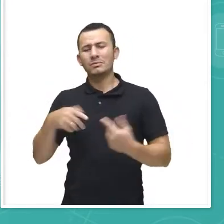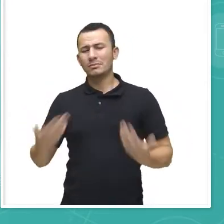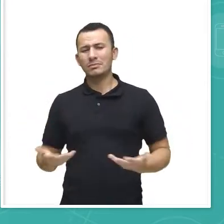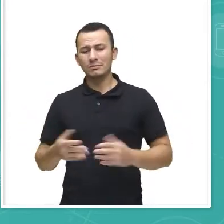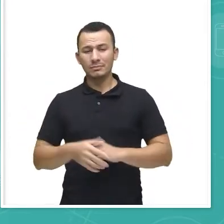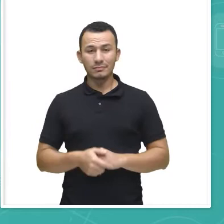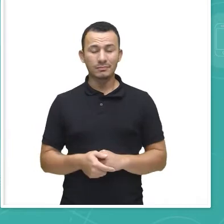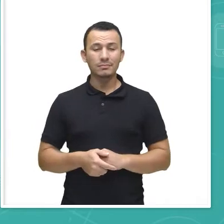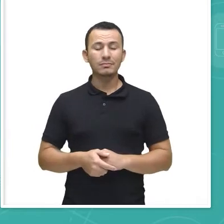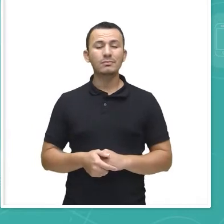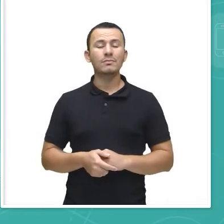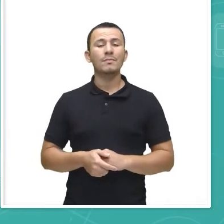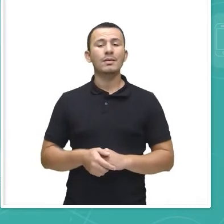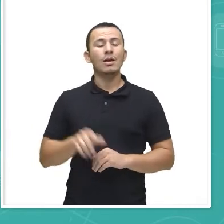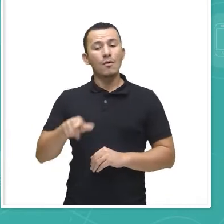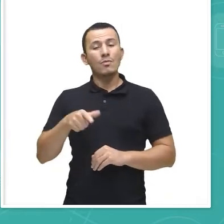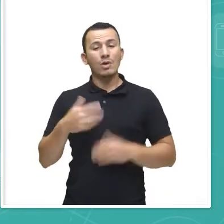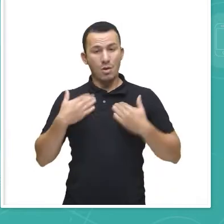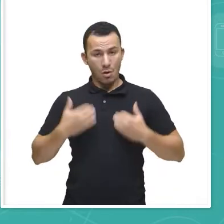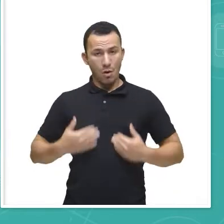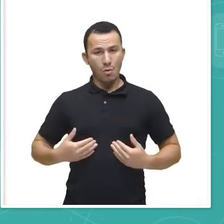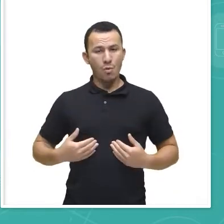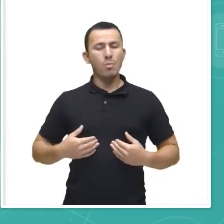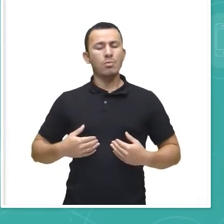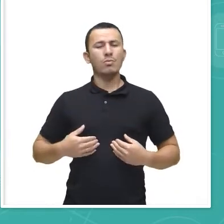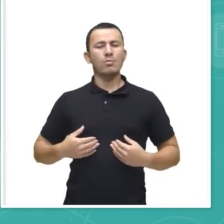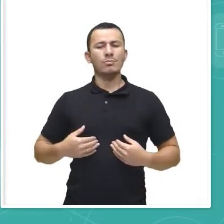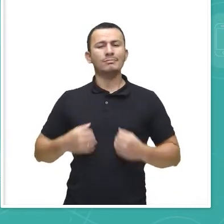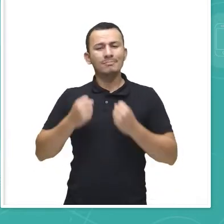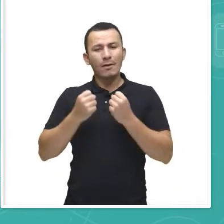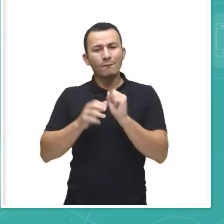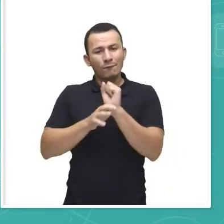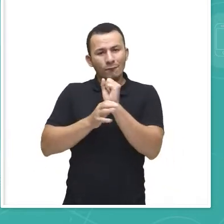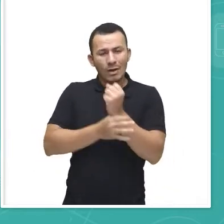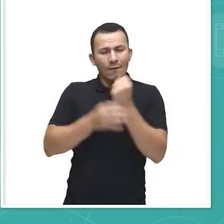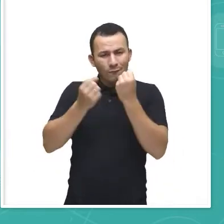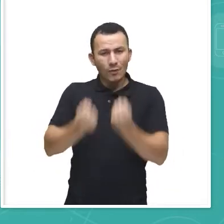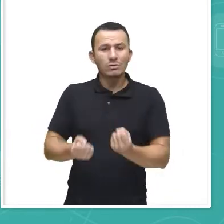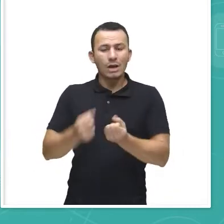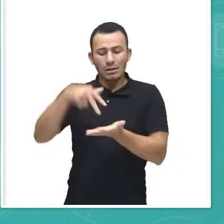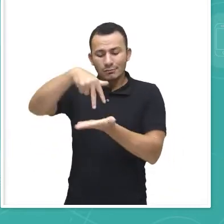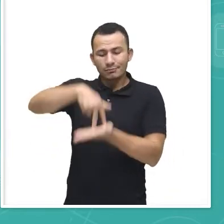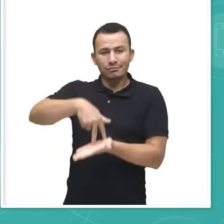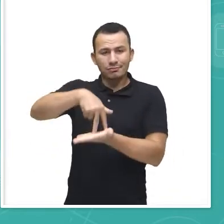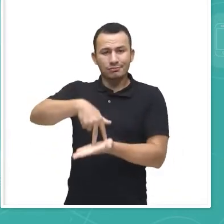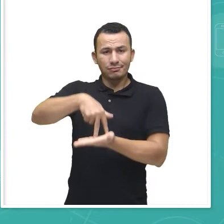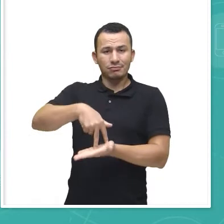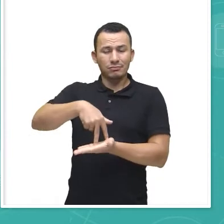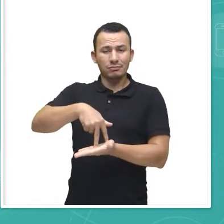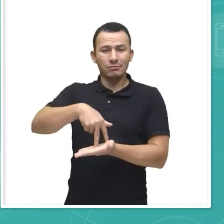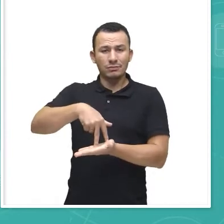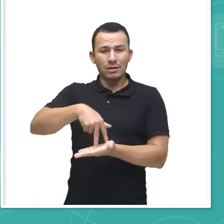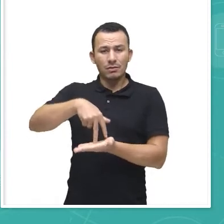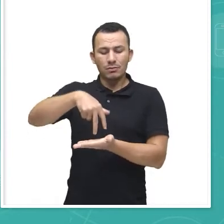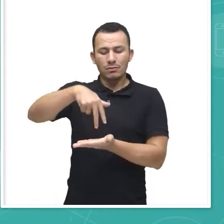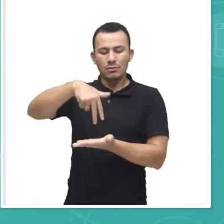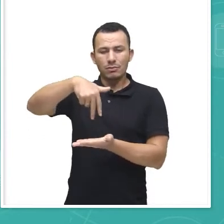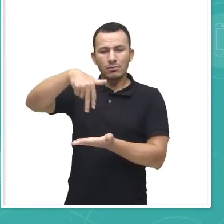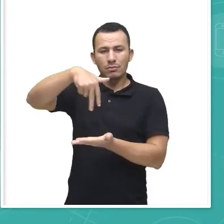você forçar o seu corpo a ficar, né, com os pés no chão. Você tem uma tendência a subir,